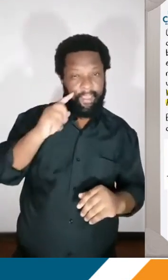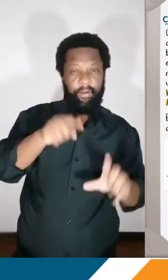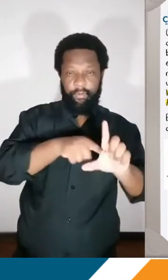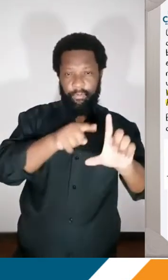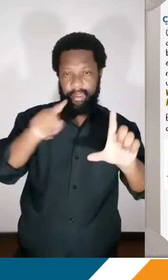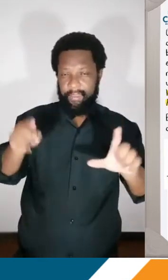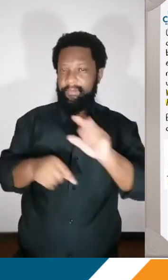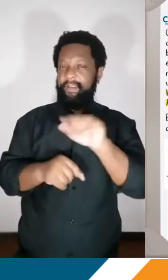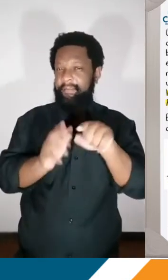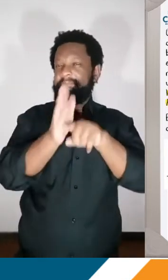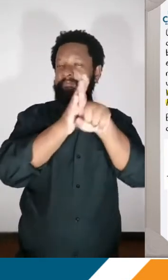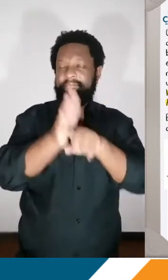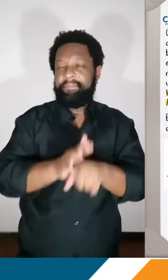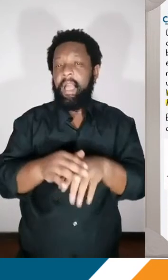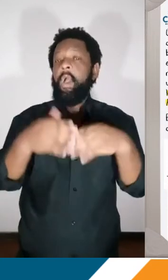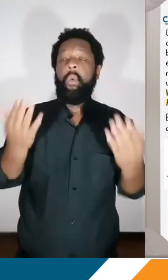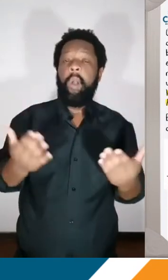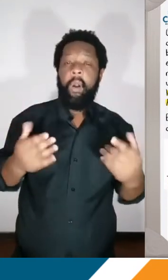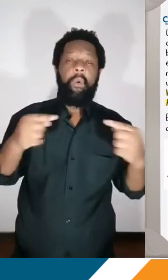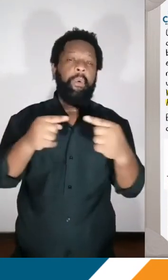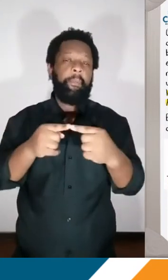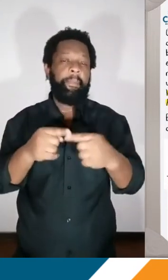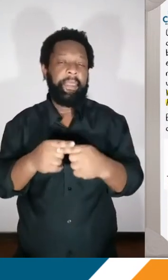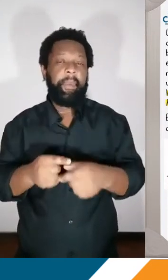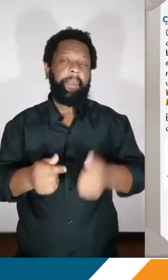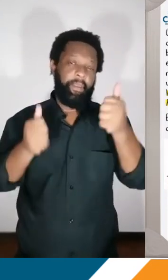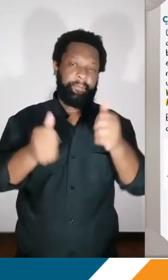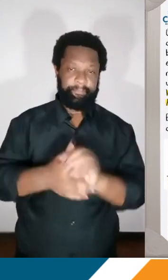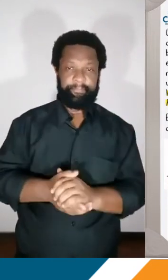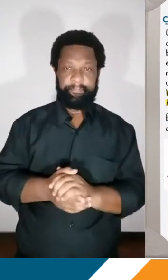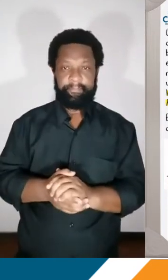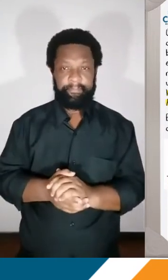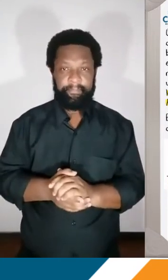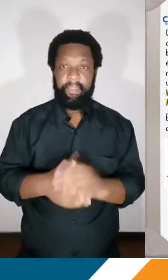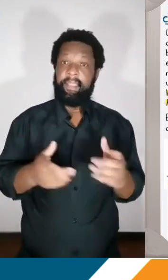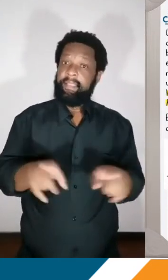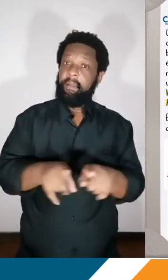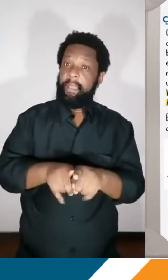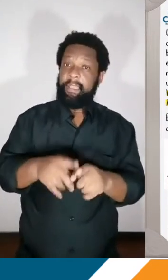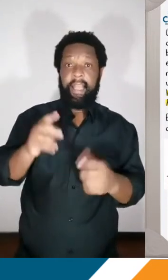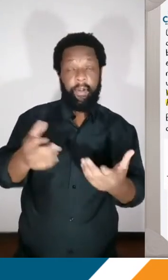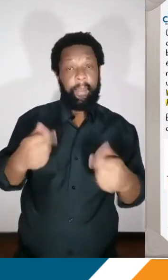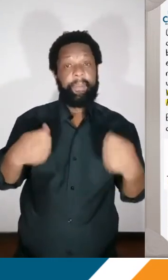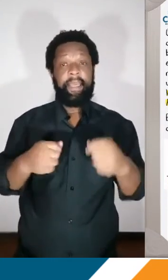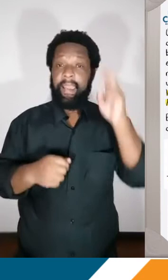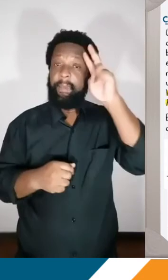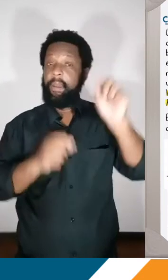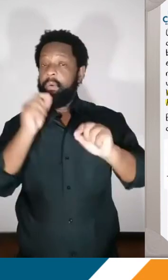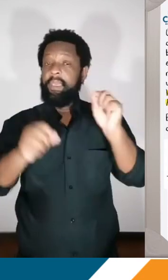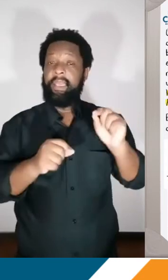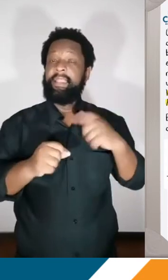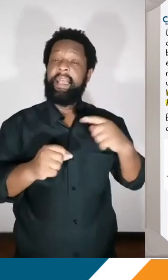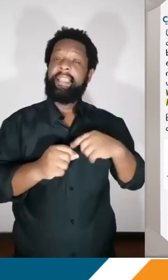vai analisar e ver qual que está mais coerente com a situação. E para isso a gente precisa